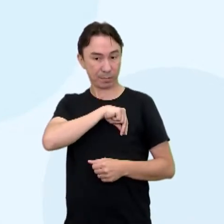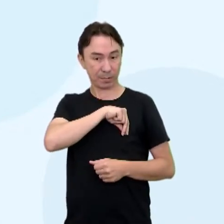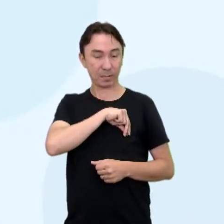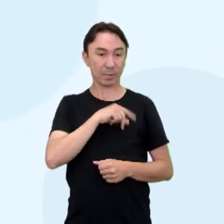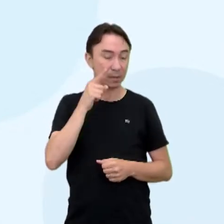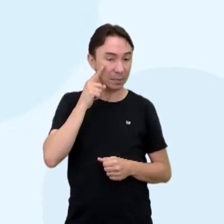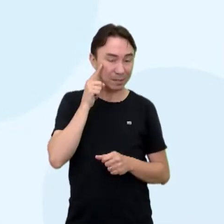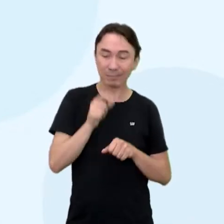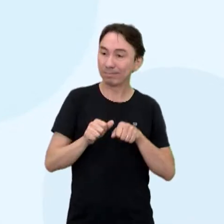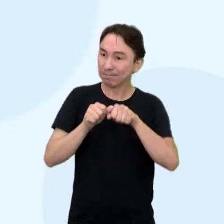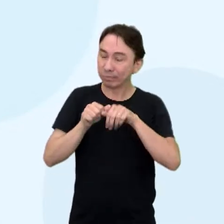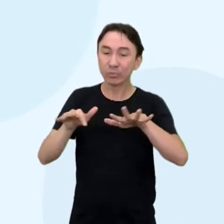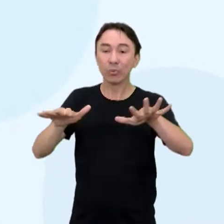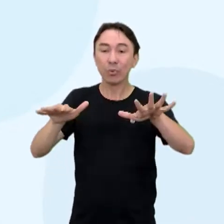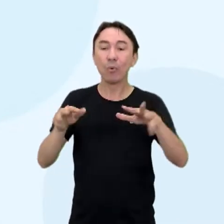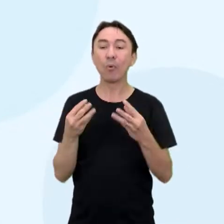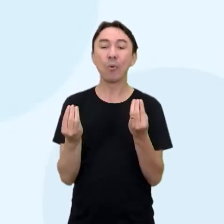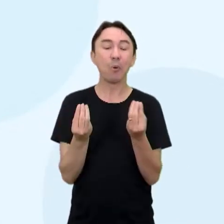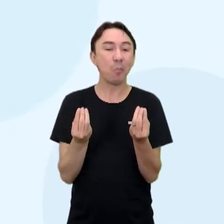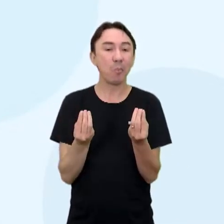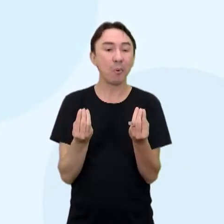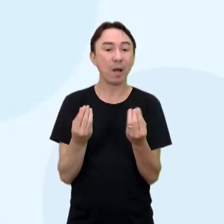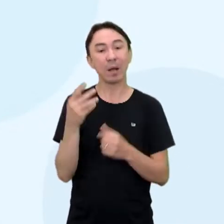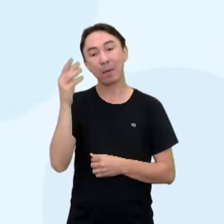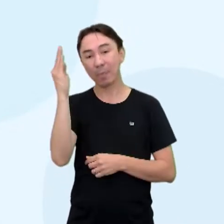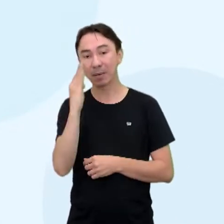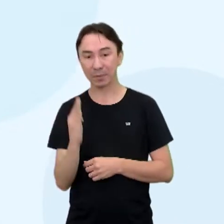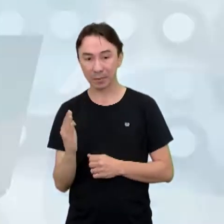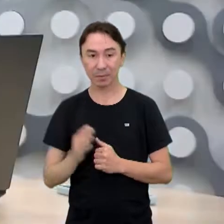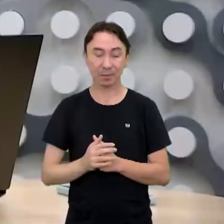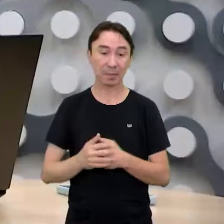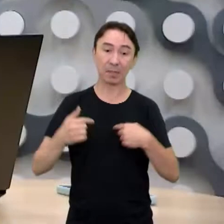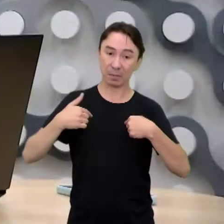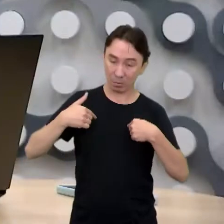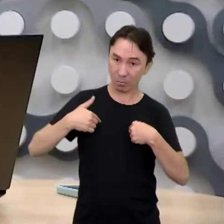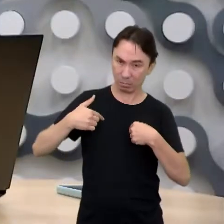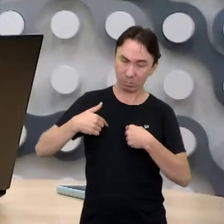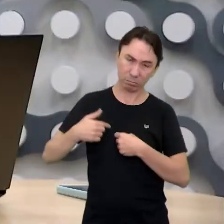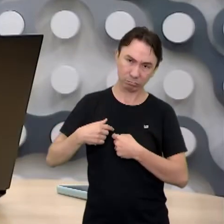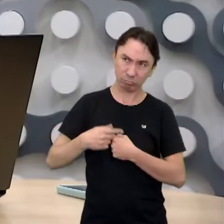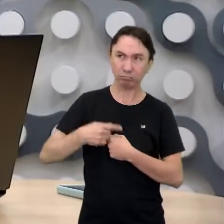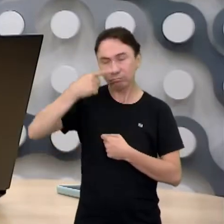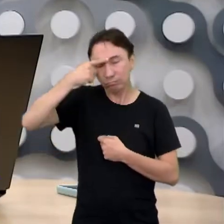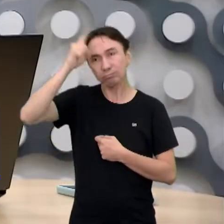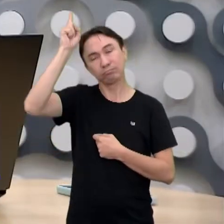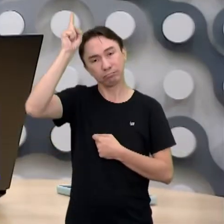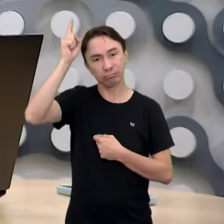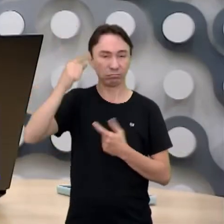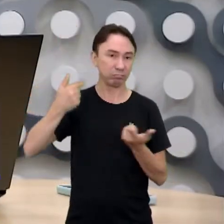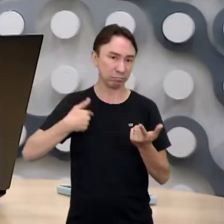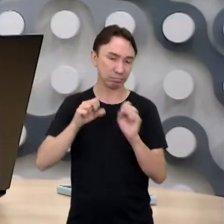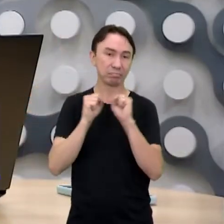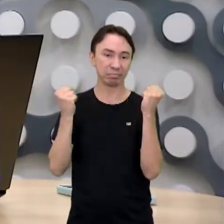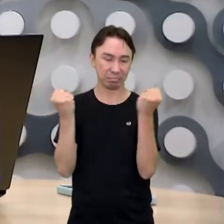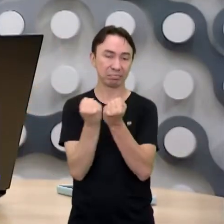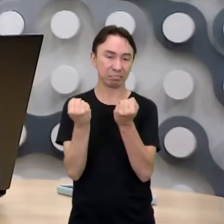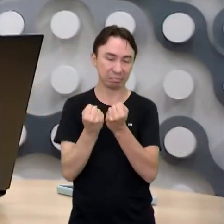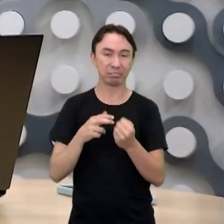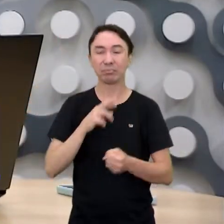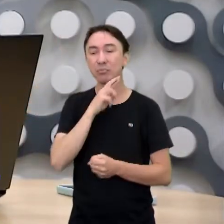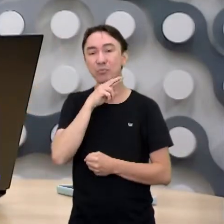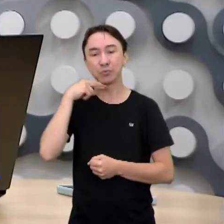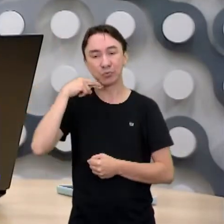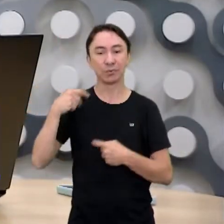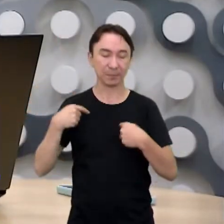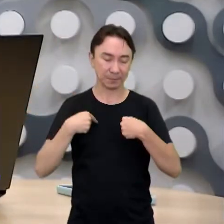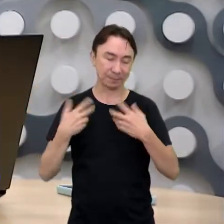no Brasil, né? Então, eu coloquei aí meu nome como autor do seminário. E é uma apresentação legal, né? Porque se você tem disponibilidade aí